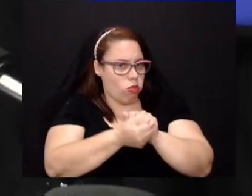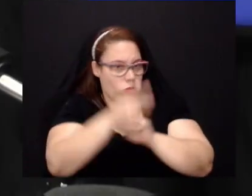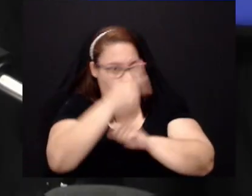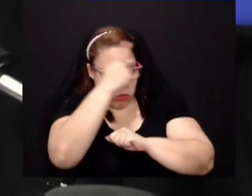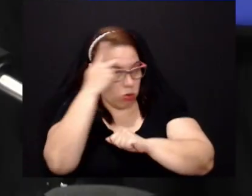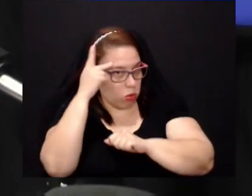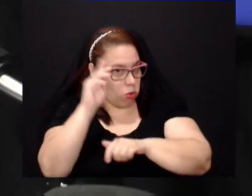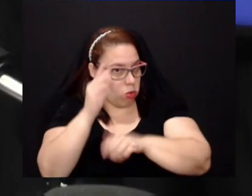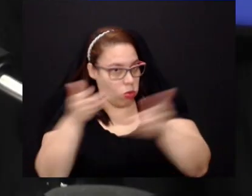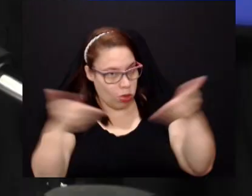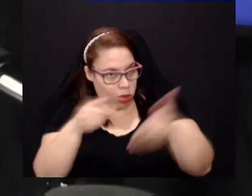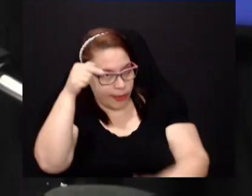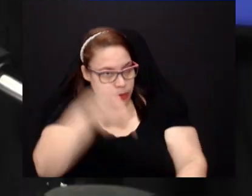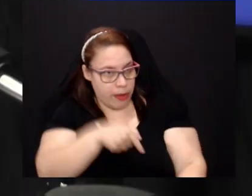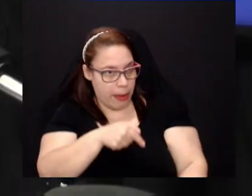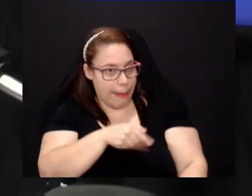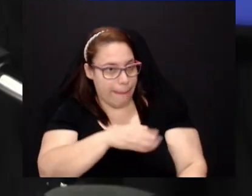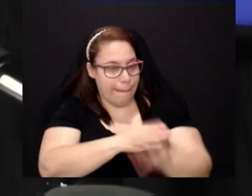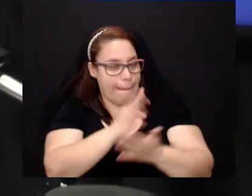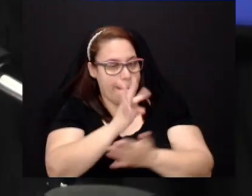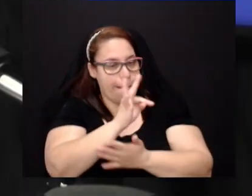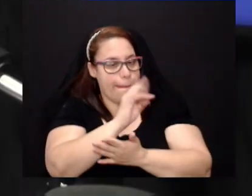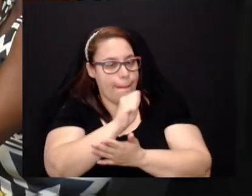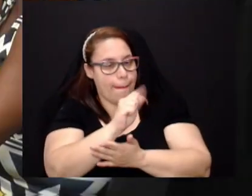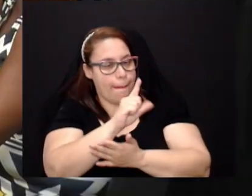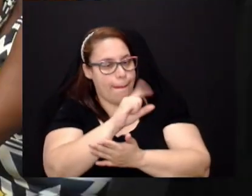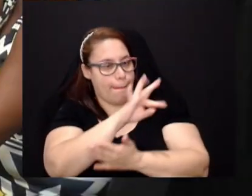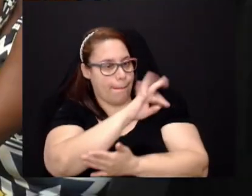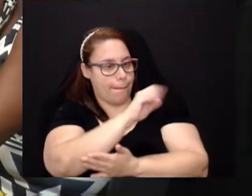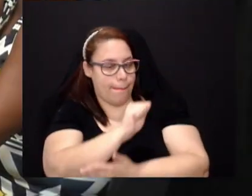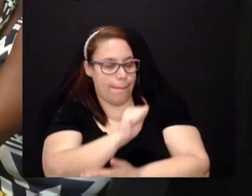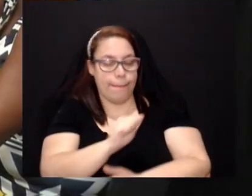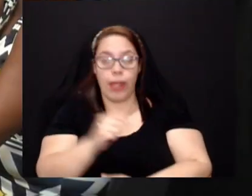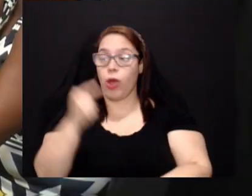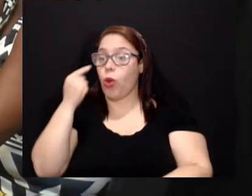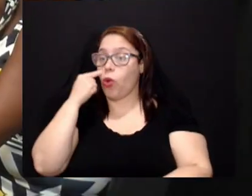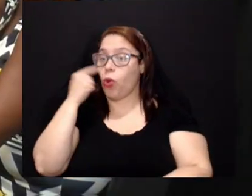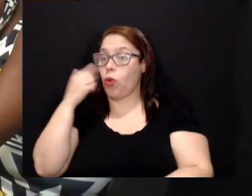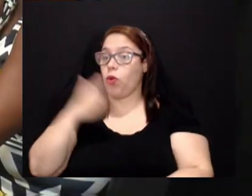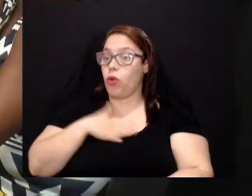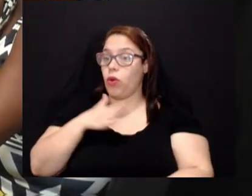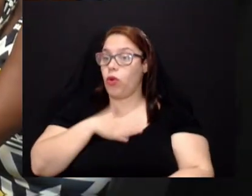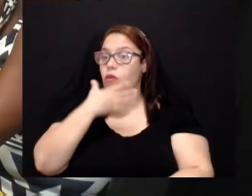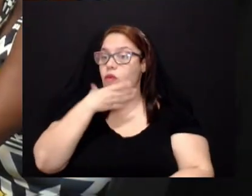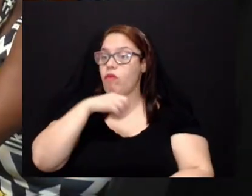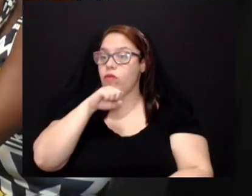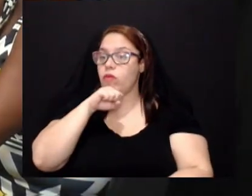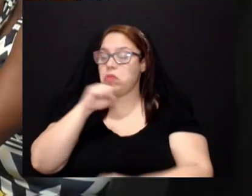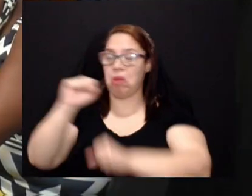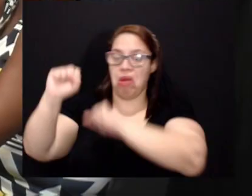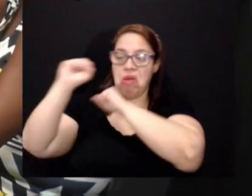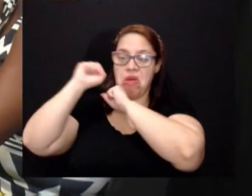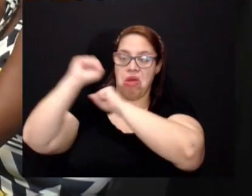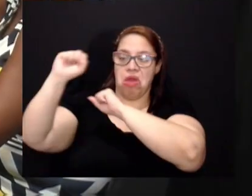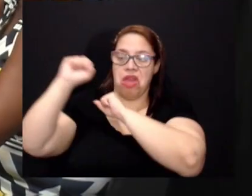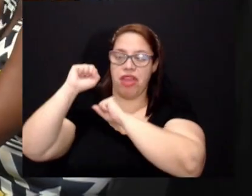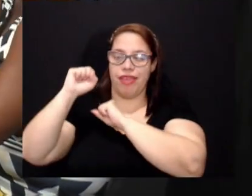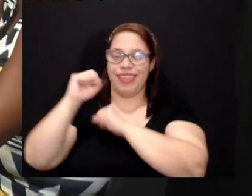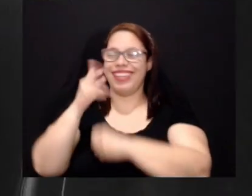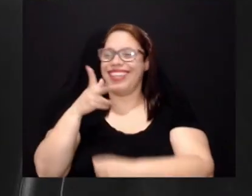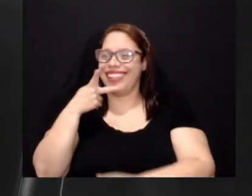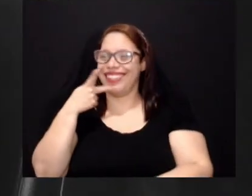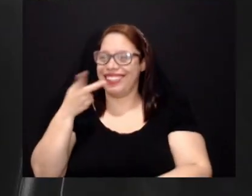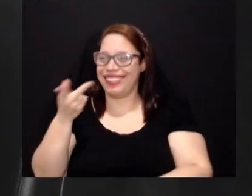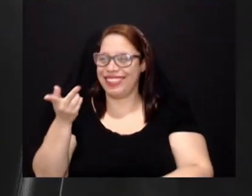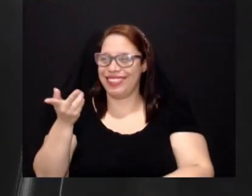hoje? Começa por você, Thalita. Olha, o meu pai, assim, é meu grande herói. Eu sei que é uma coisa, às vezes, a gente fala que é um pouco clichê, né?